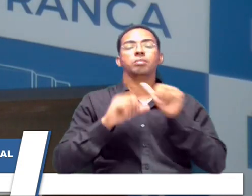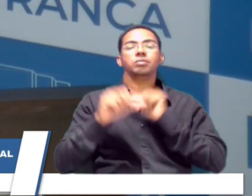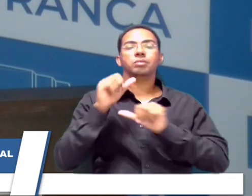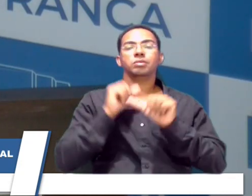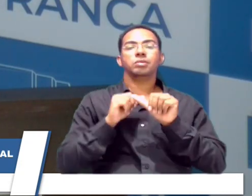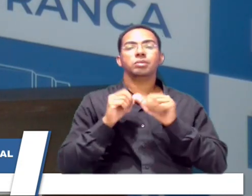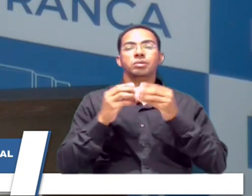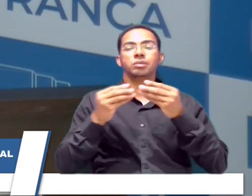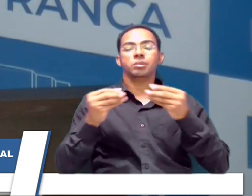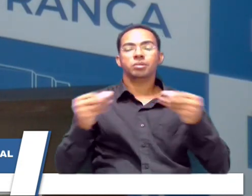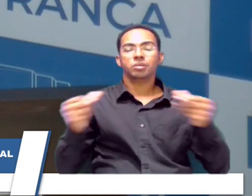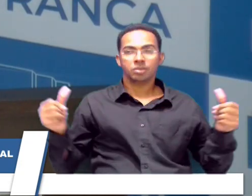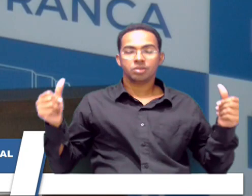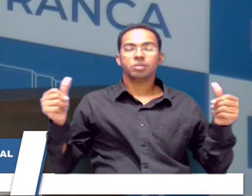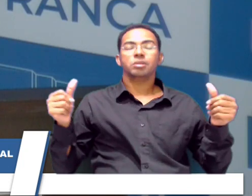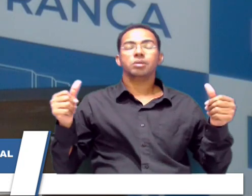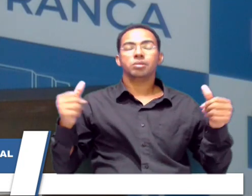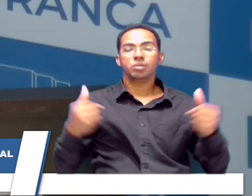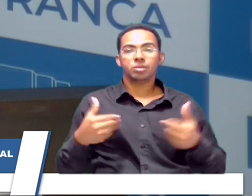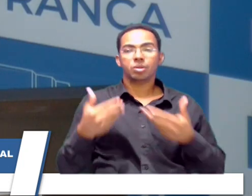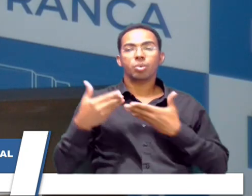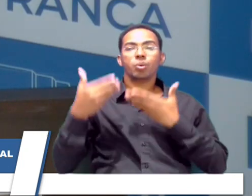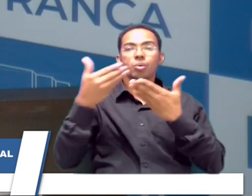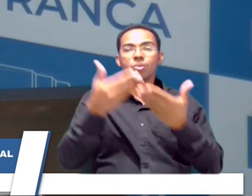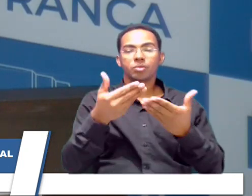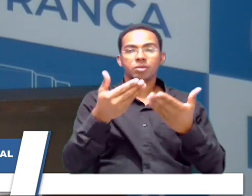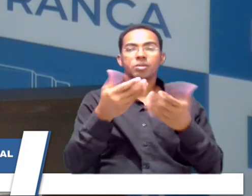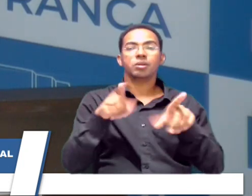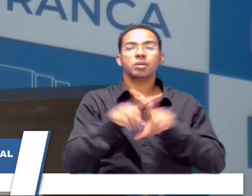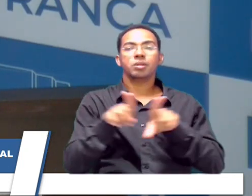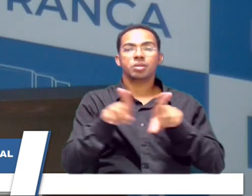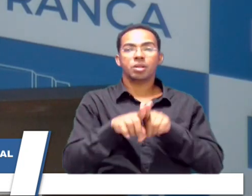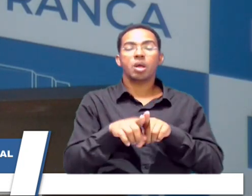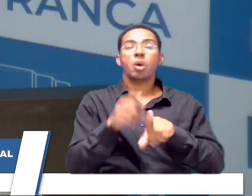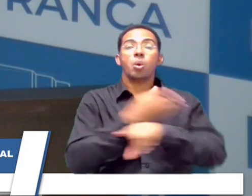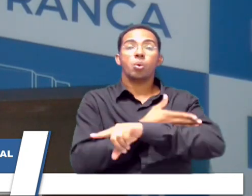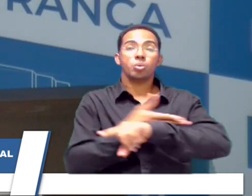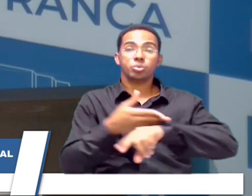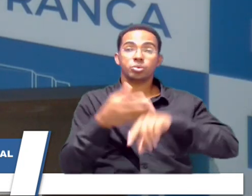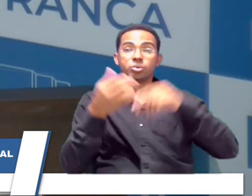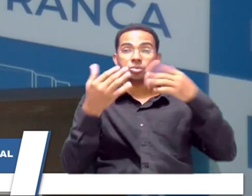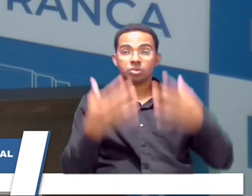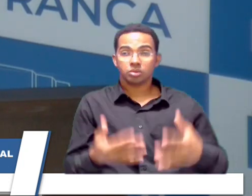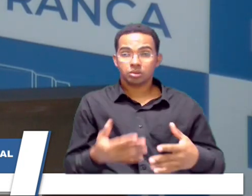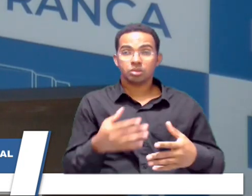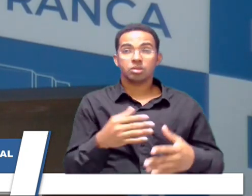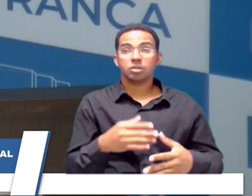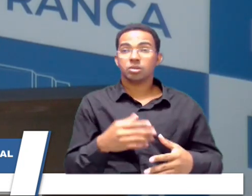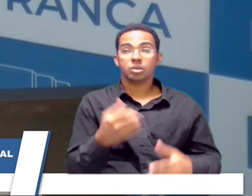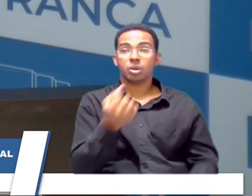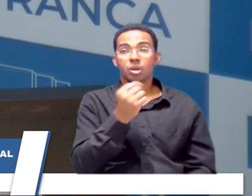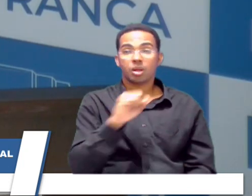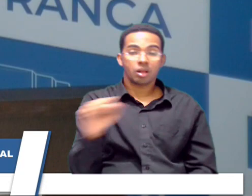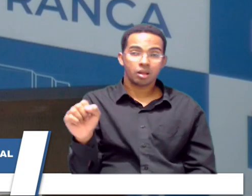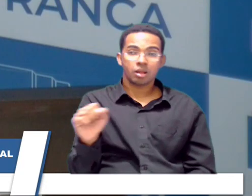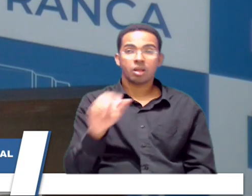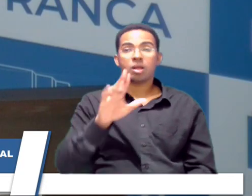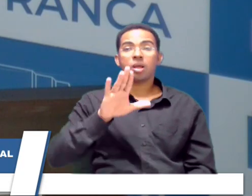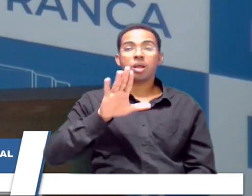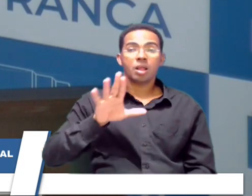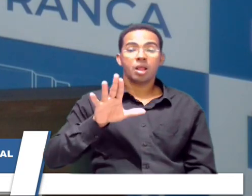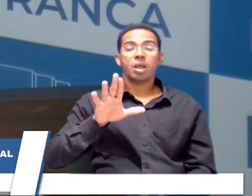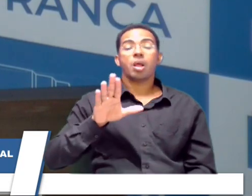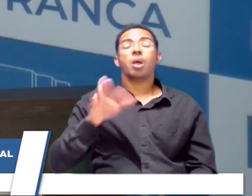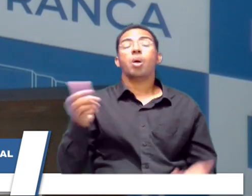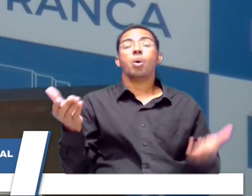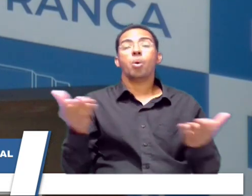desconstruir isso, e fica aí o convite também. Então, eu costumo dizer que só não defende a cannabis hoje ainda,